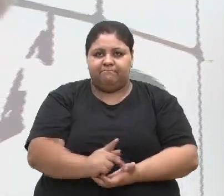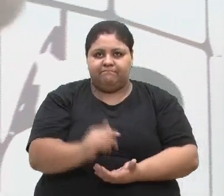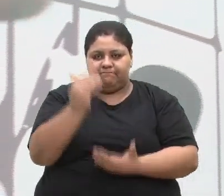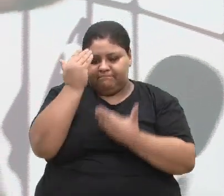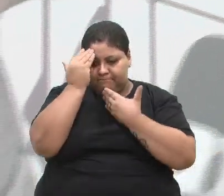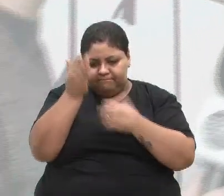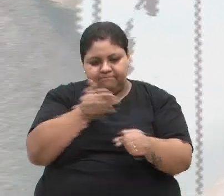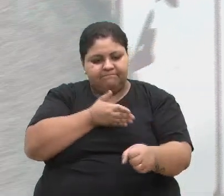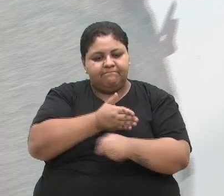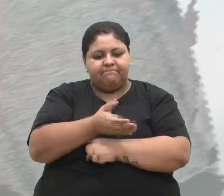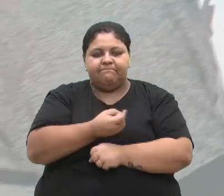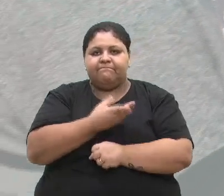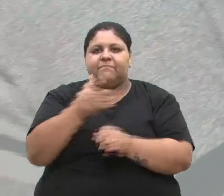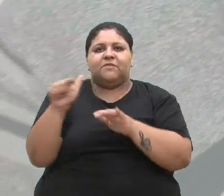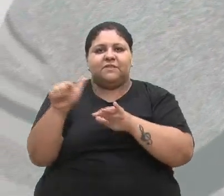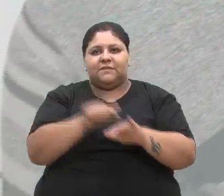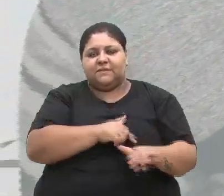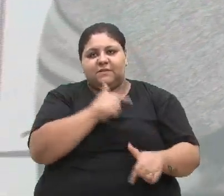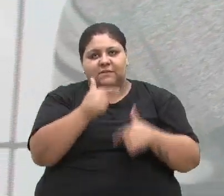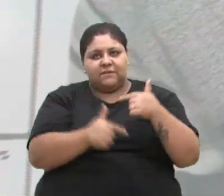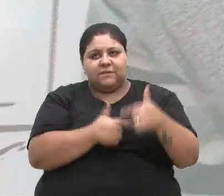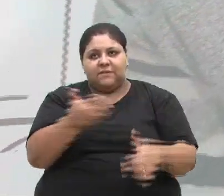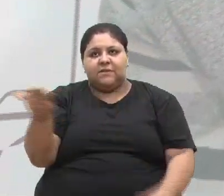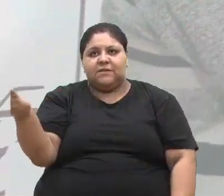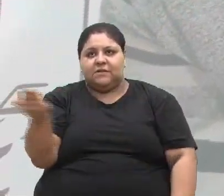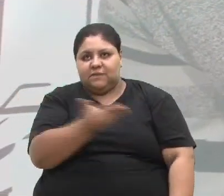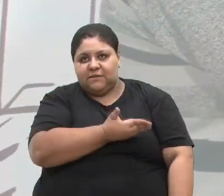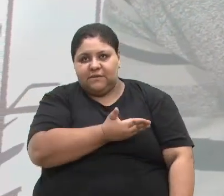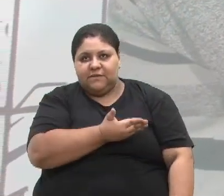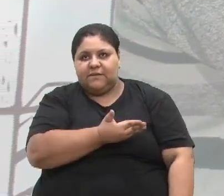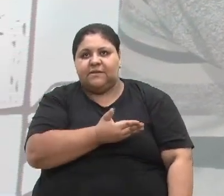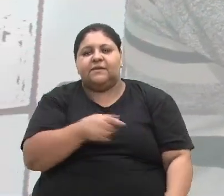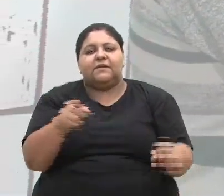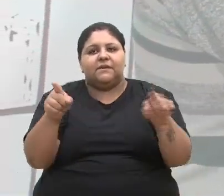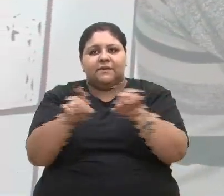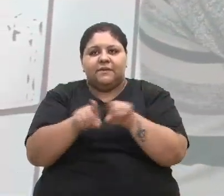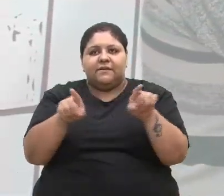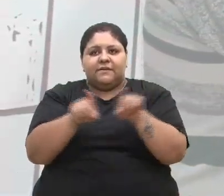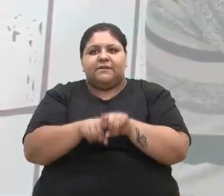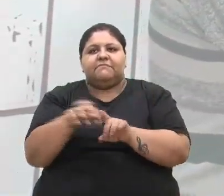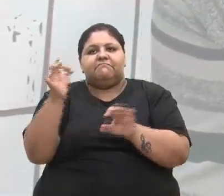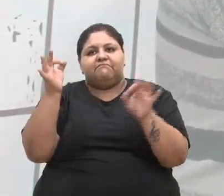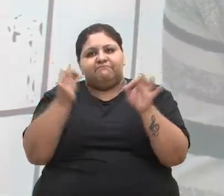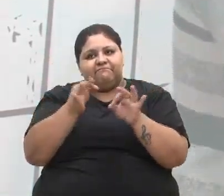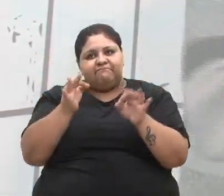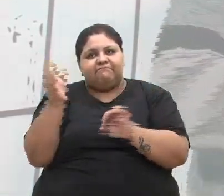participação, uma boa semana de trabalho. Obrigada para nós todos, para vocês todos também. Tenham um excelente dia. Obrigada. Obrigado. Você pode